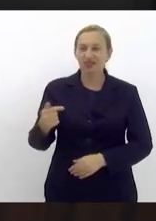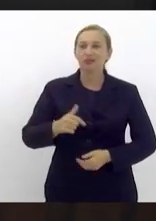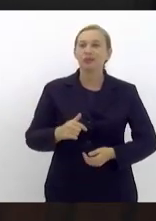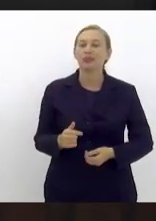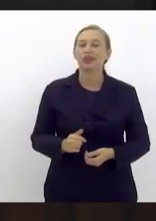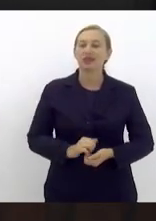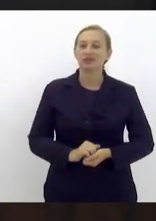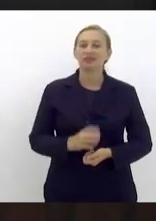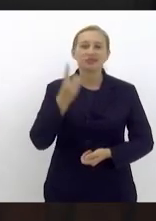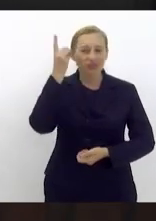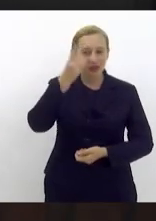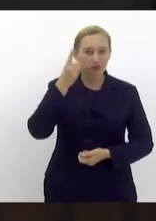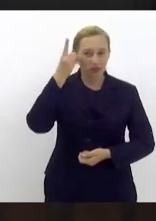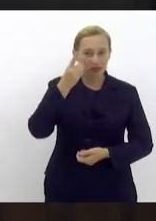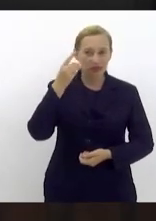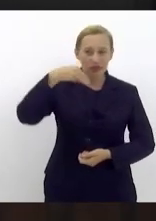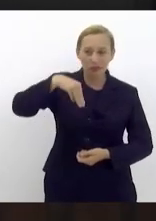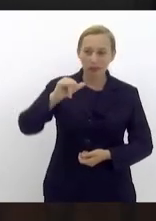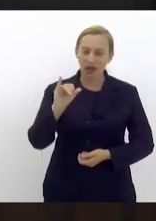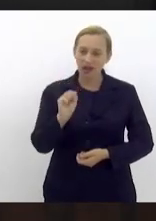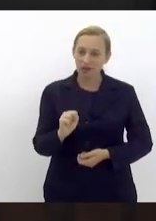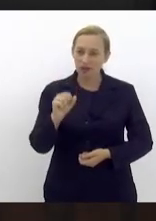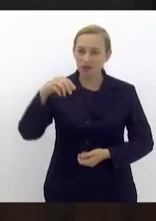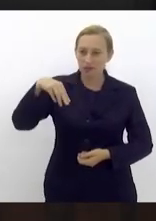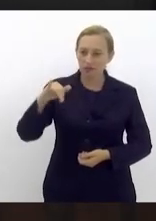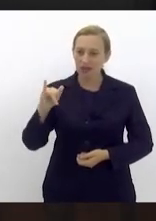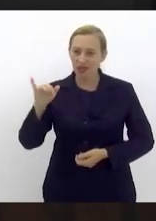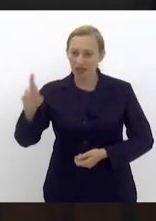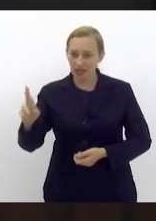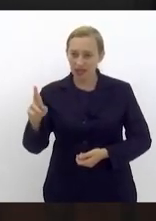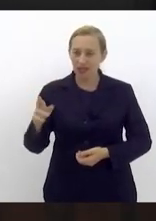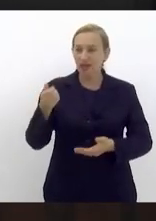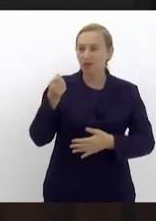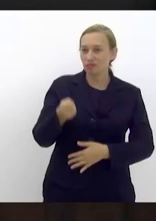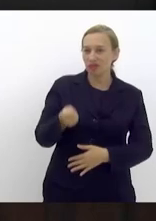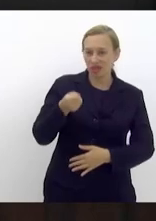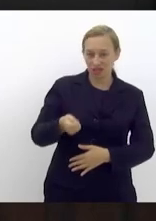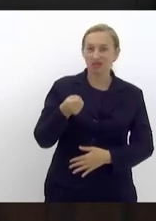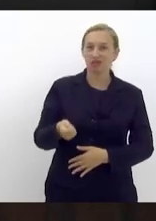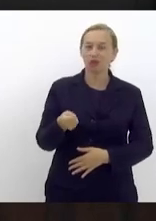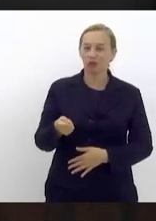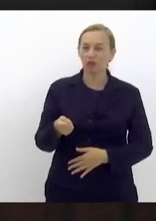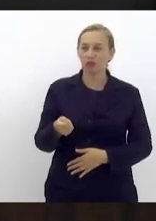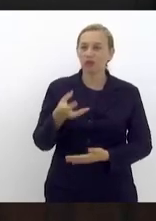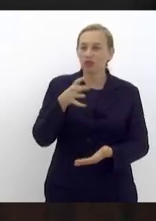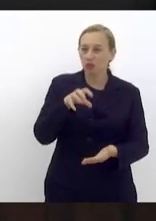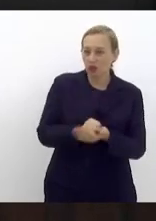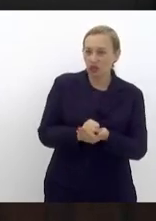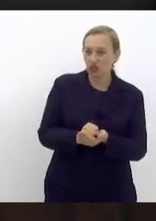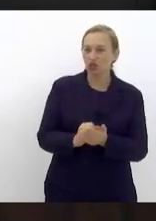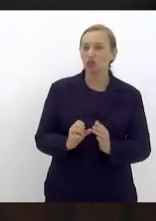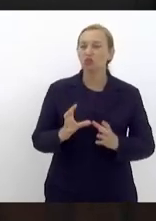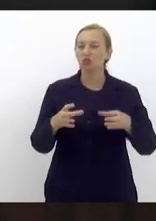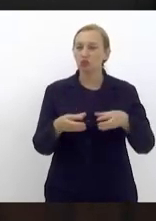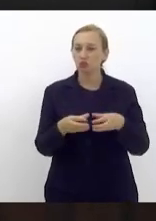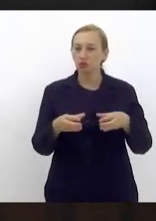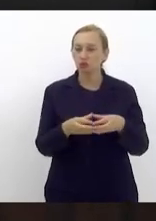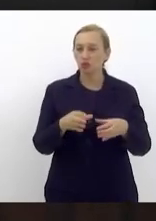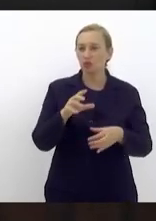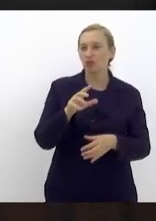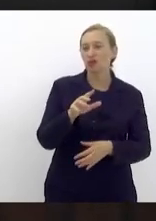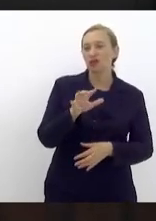de autoria do deputado Marcos Milli, que dispõe sobre a obrigatoriedade do registro do grupo sanguíneo de fator